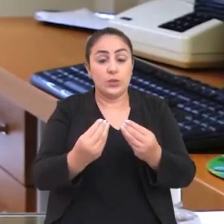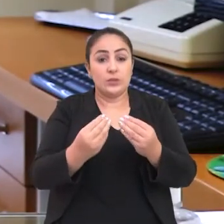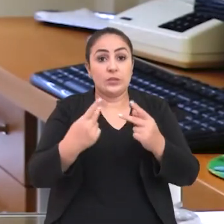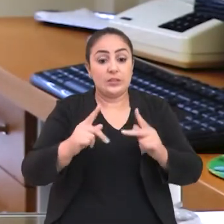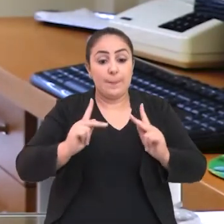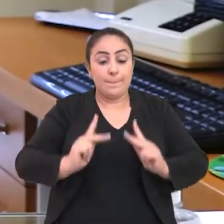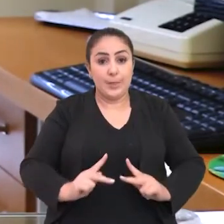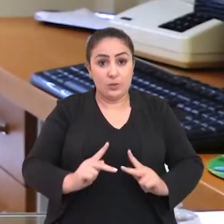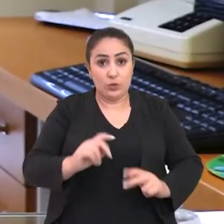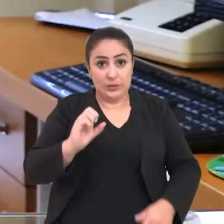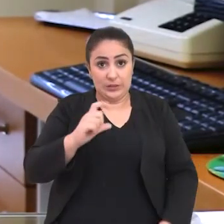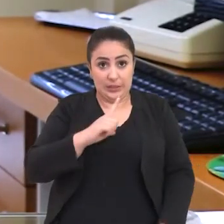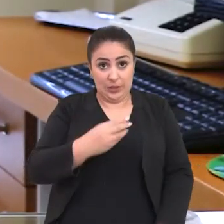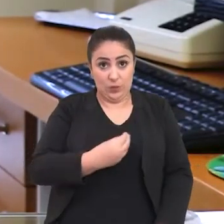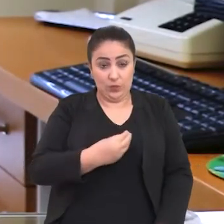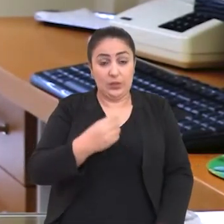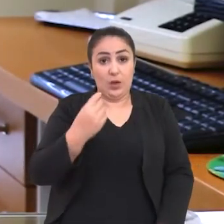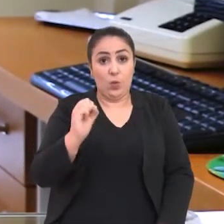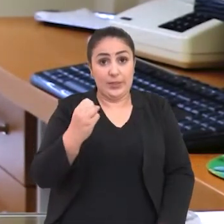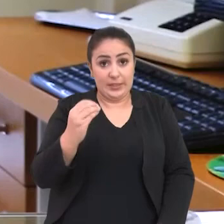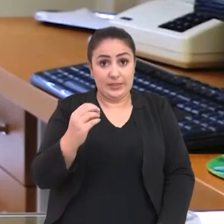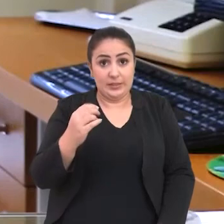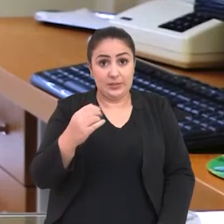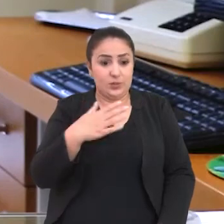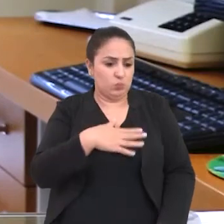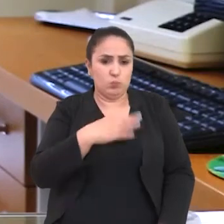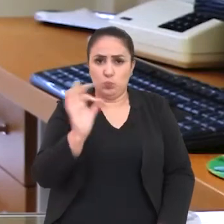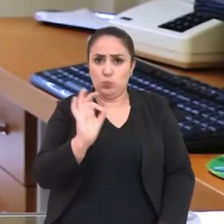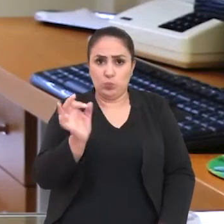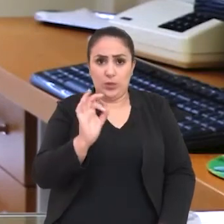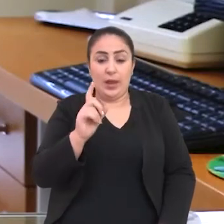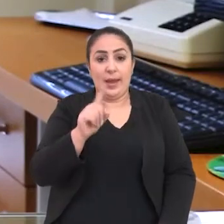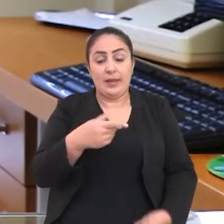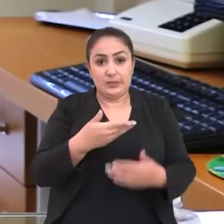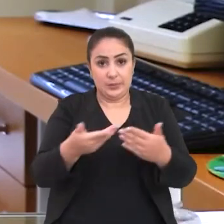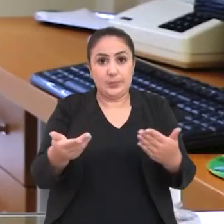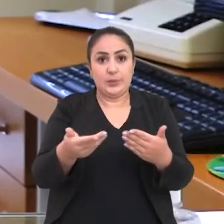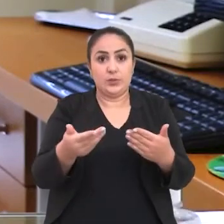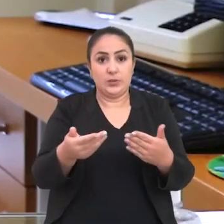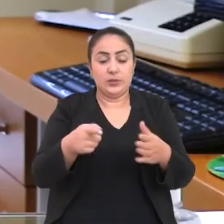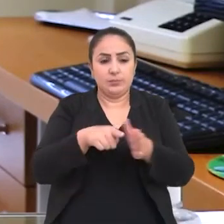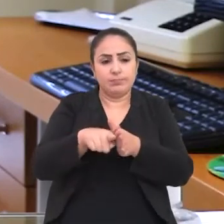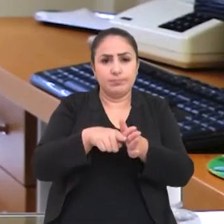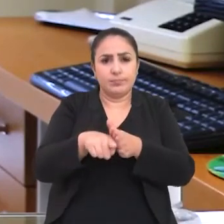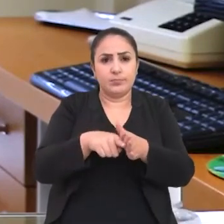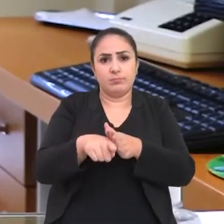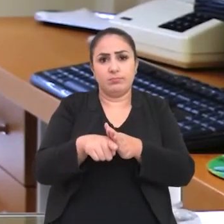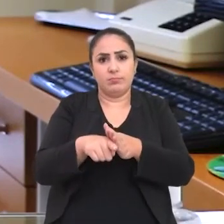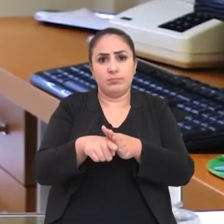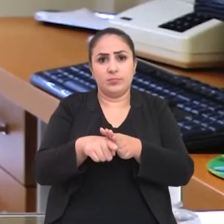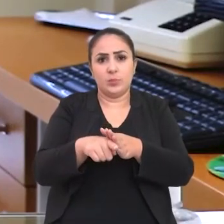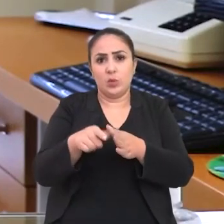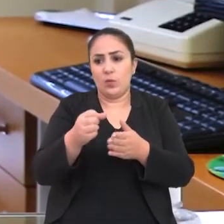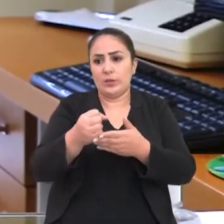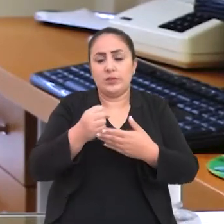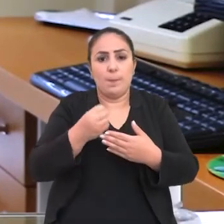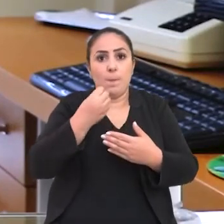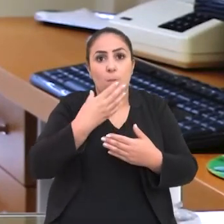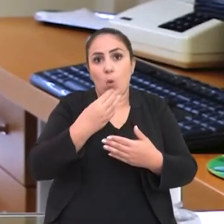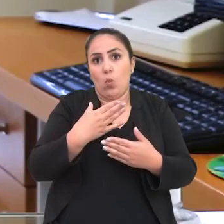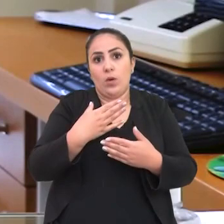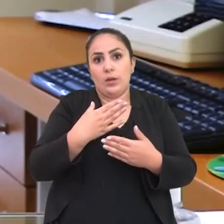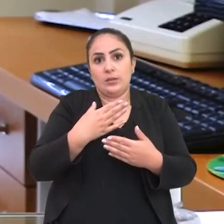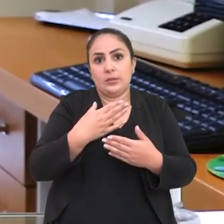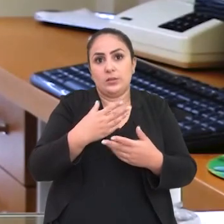porque muitos desses pacientes com 80 anos que são assintomáticos, esse rastreamento não iria